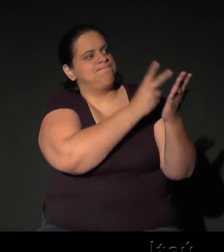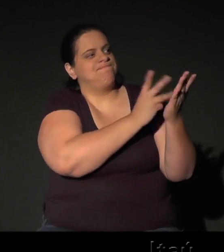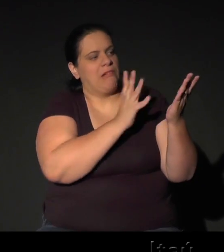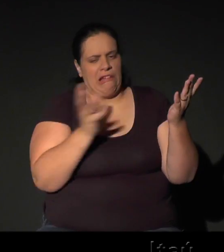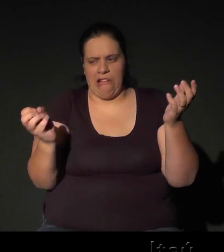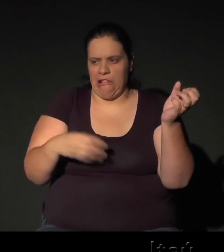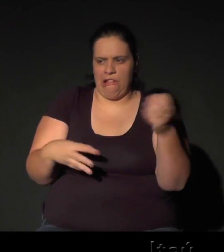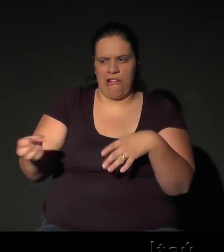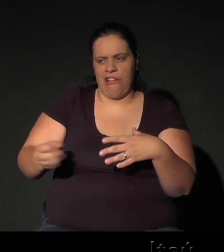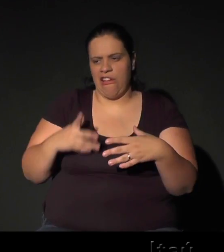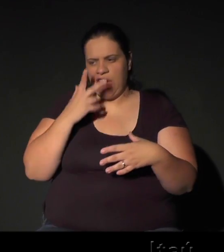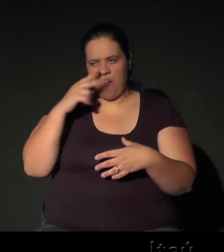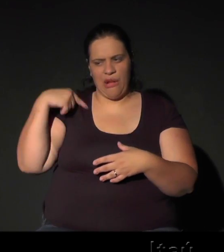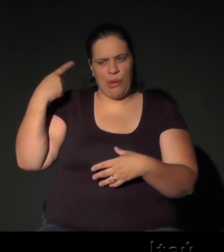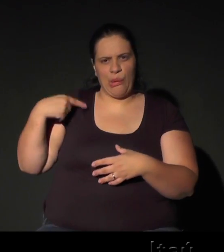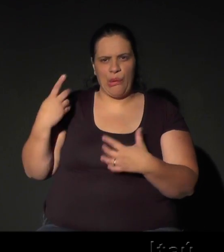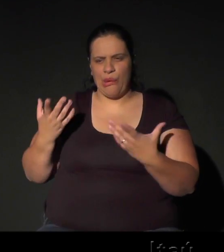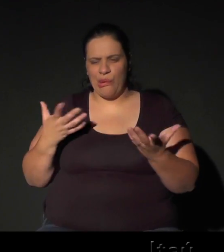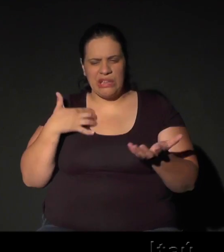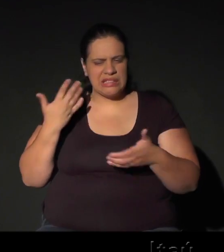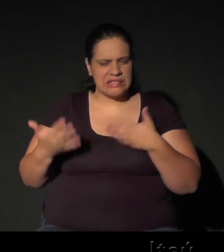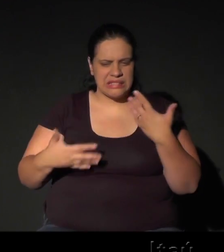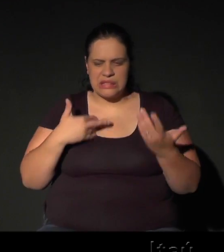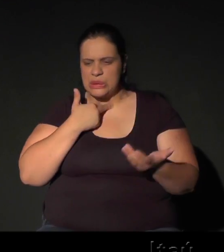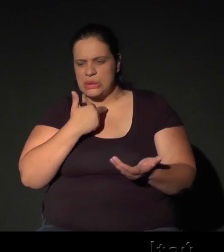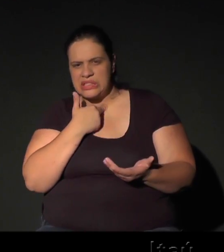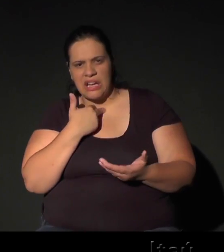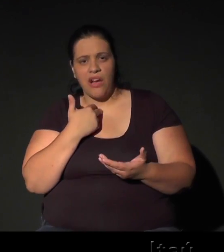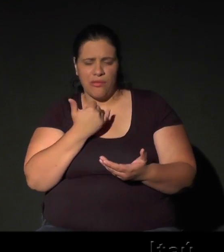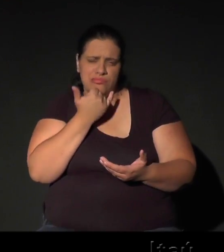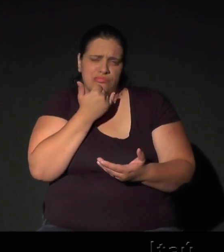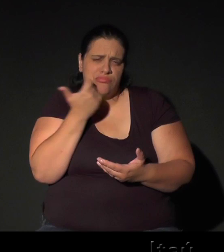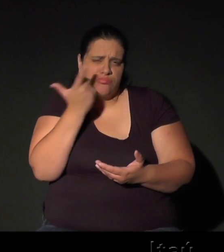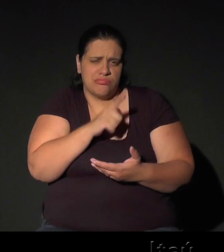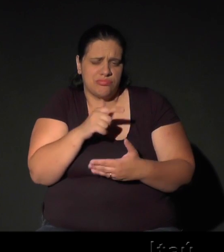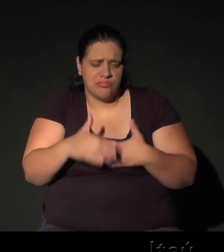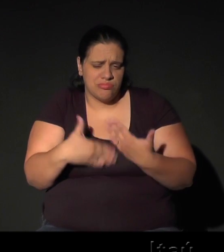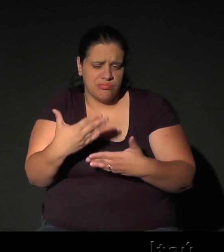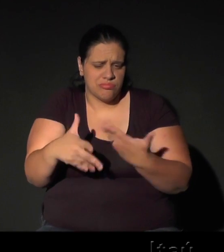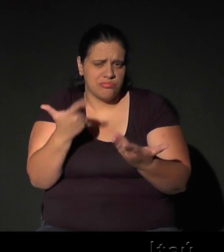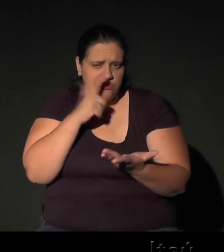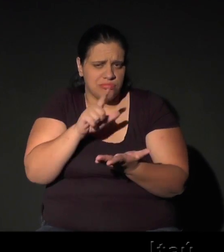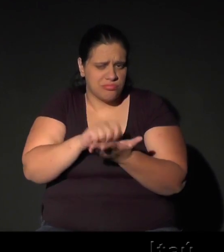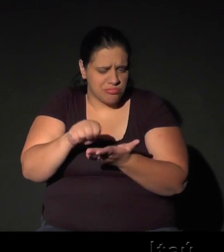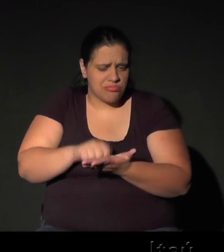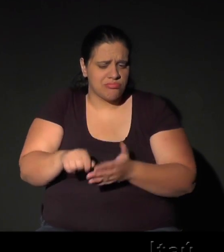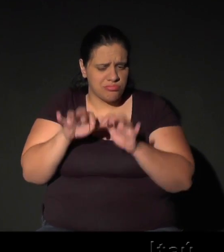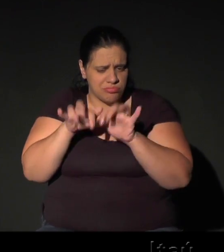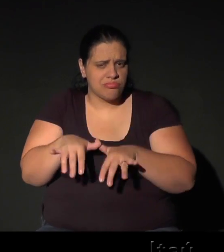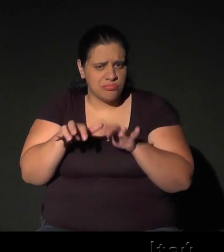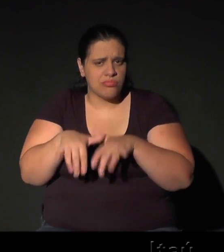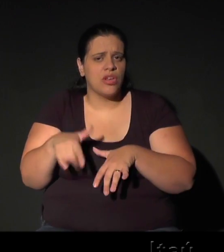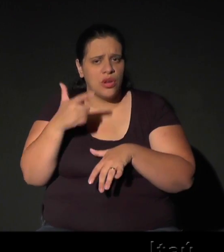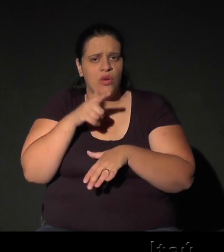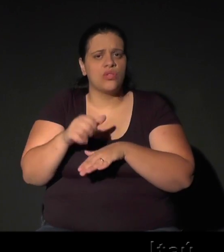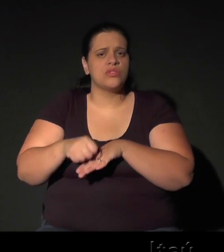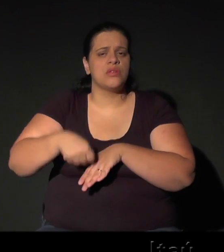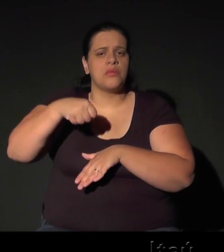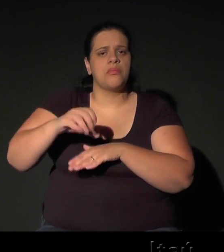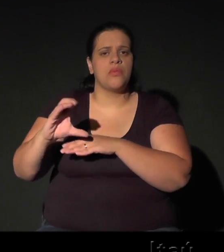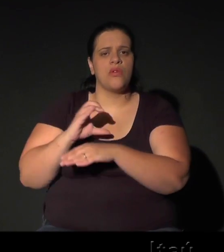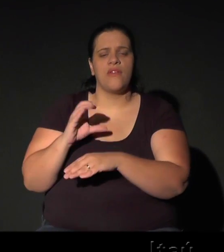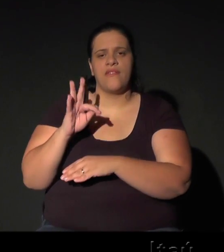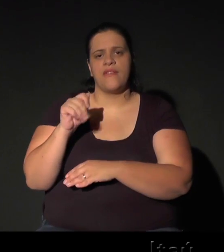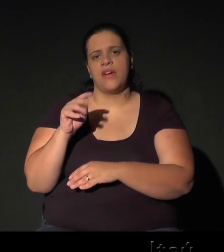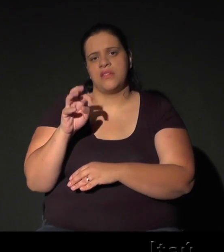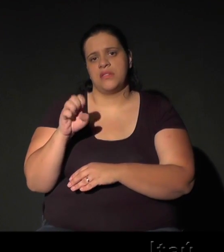achava não acho que é loucura eu fazer isso não vou conseguir no fim acabei conseguindo eu consegui e bolsa Fapesp até hoje eu